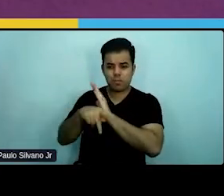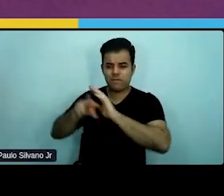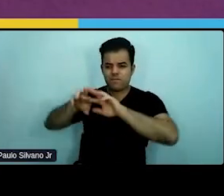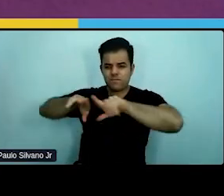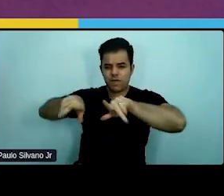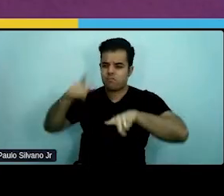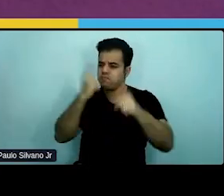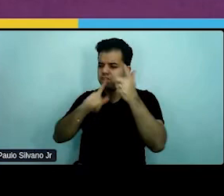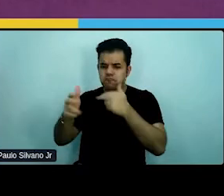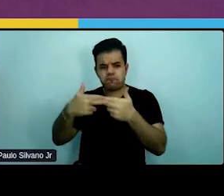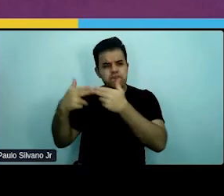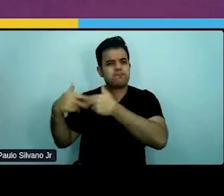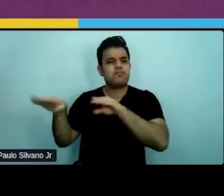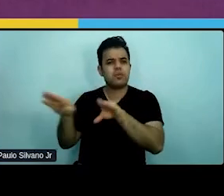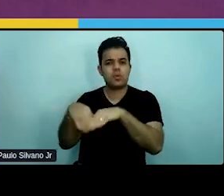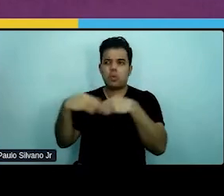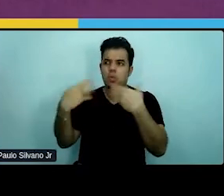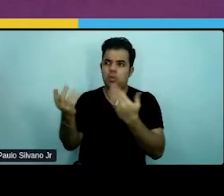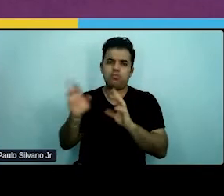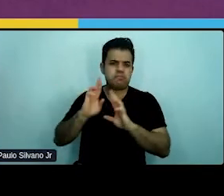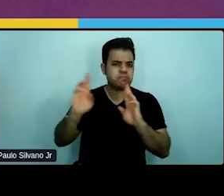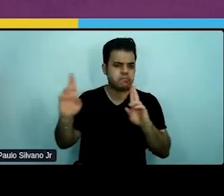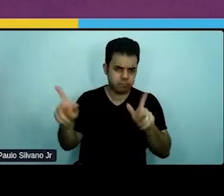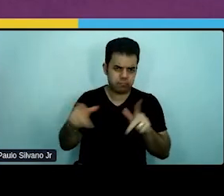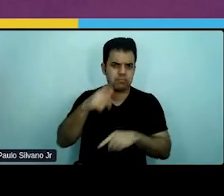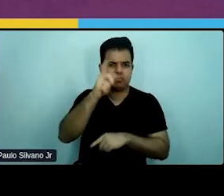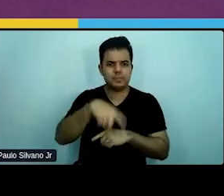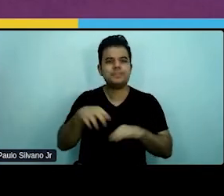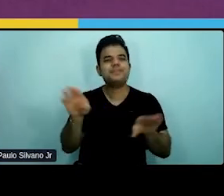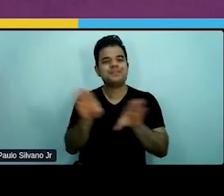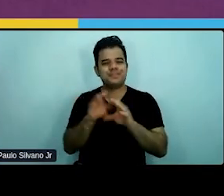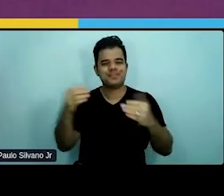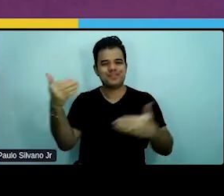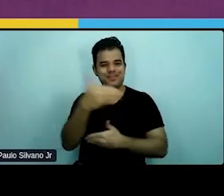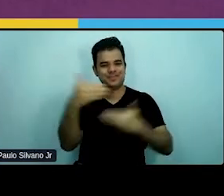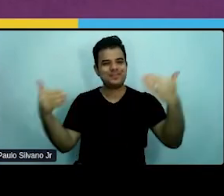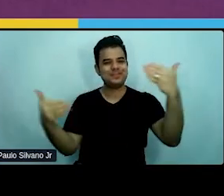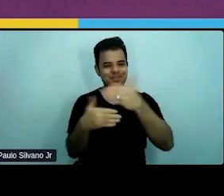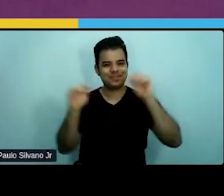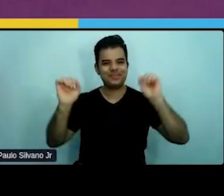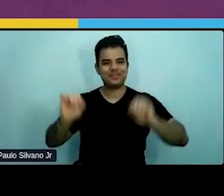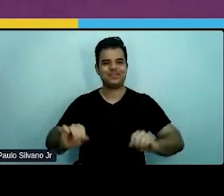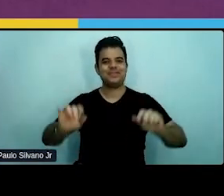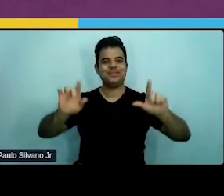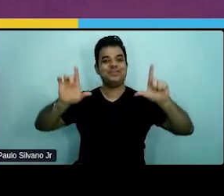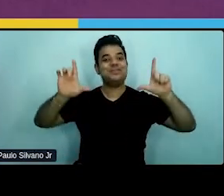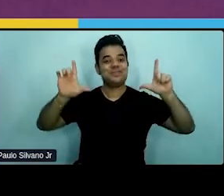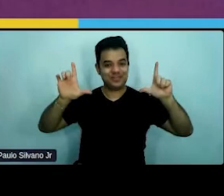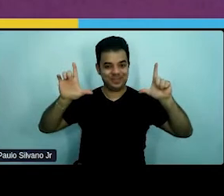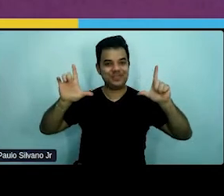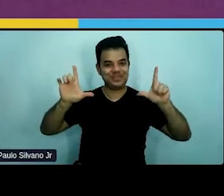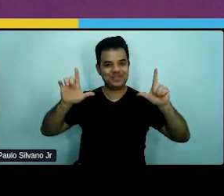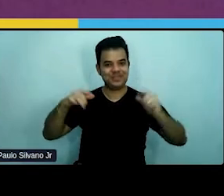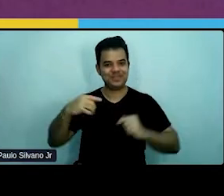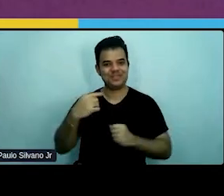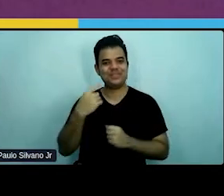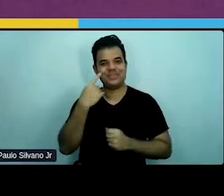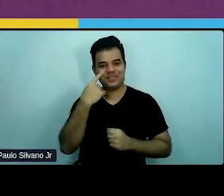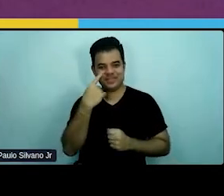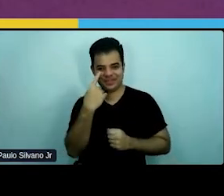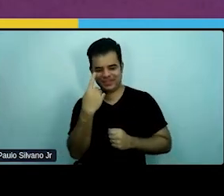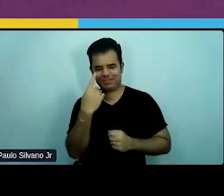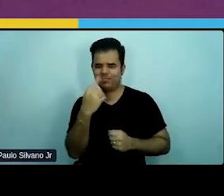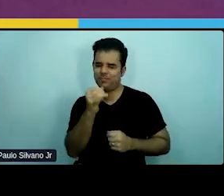predição ou de inferência. E aí eu trouxe para vocês um exemplo, tá? Para deixar isso um pouco mais claro. Imagine